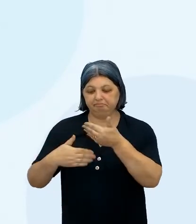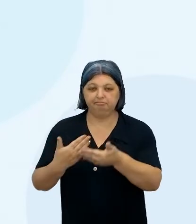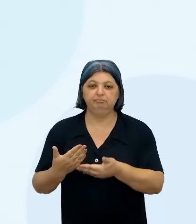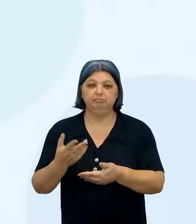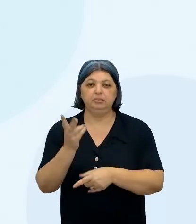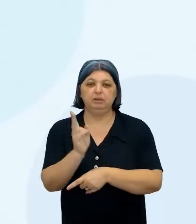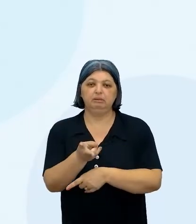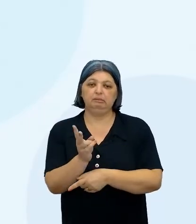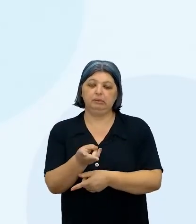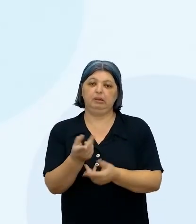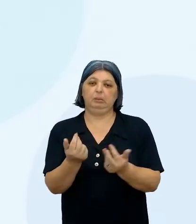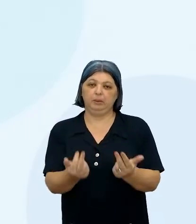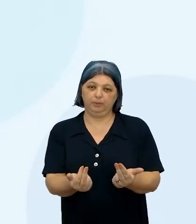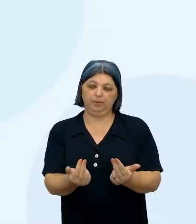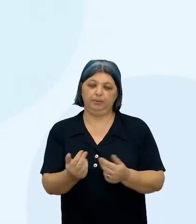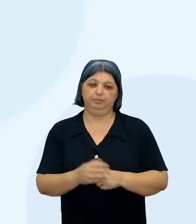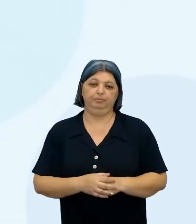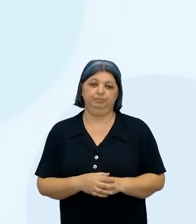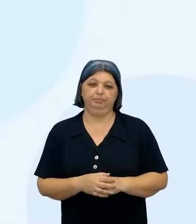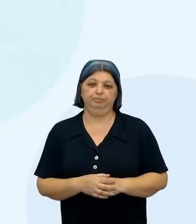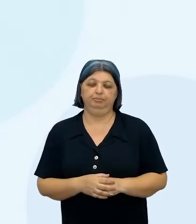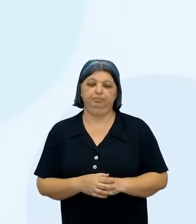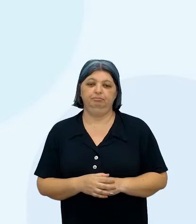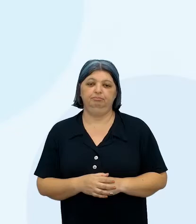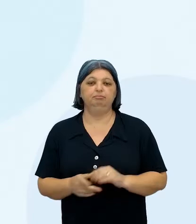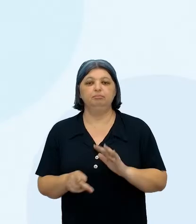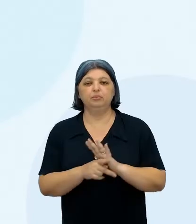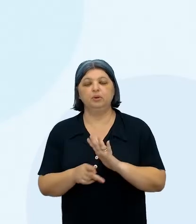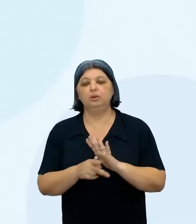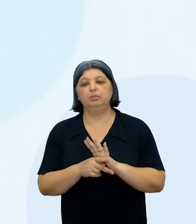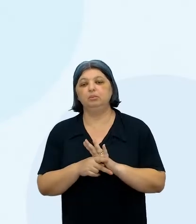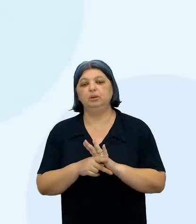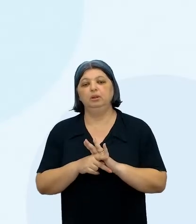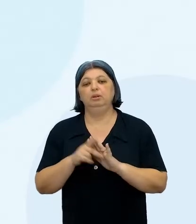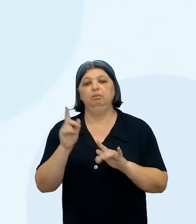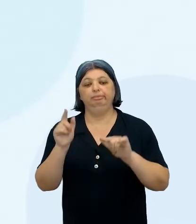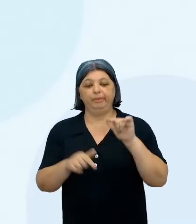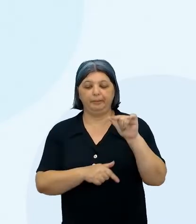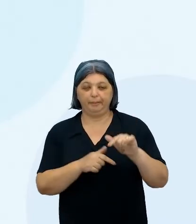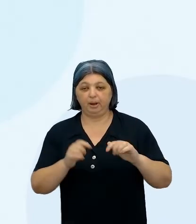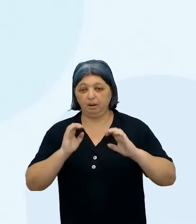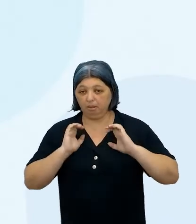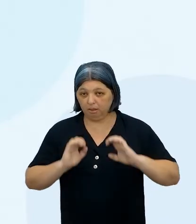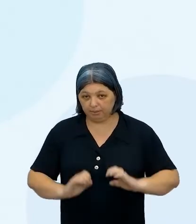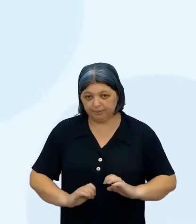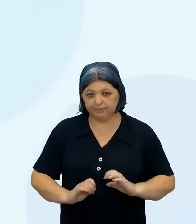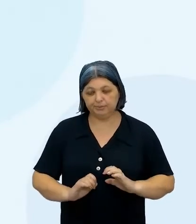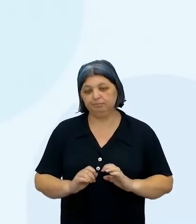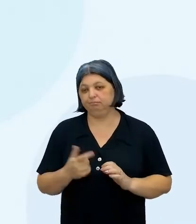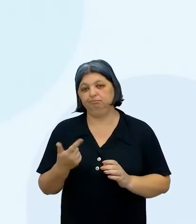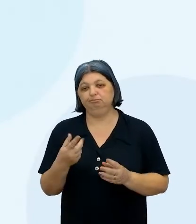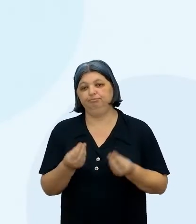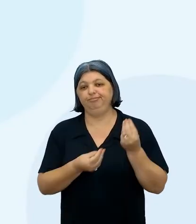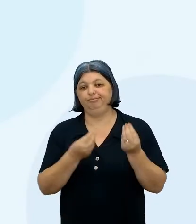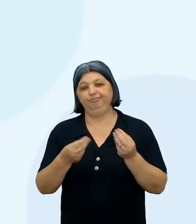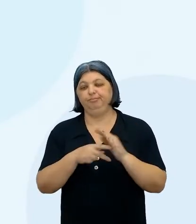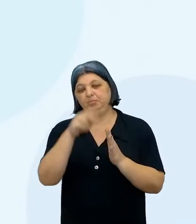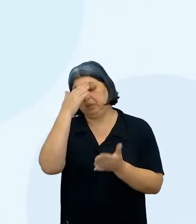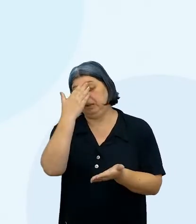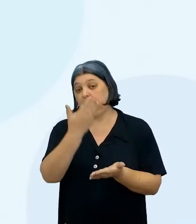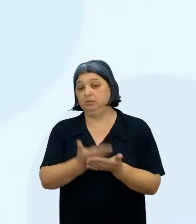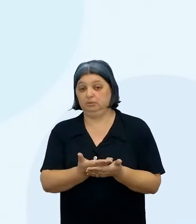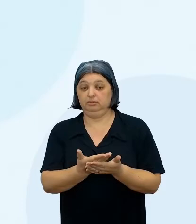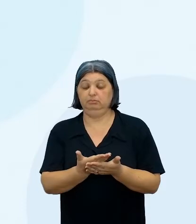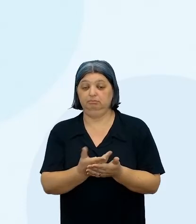na mesma. Então, não se cria no trabalhador uma ética de trabalho que faça com que ele acredite no que ele está